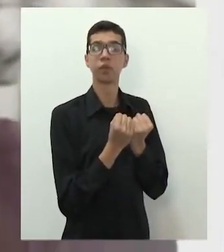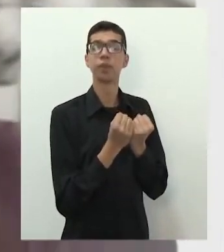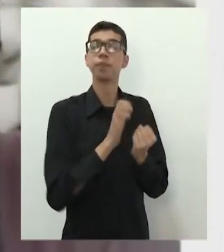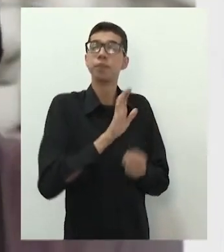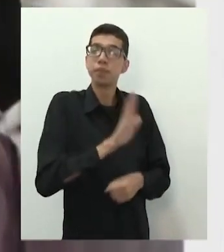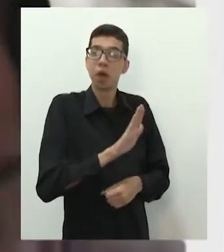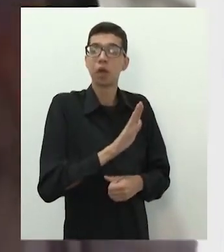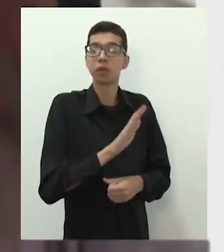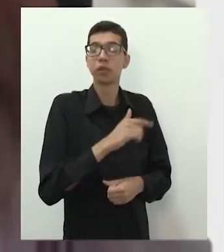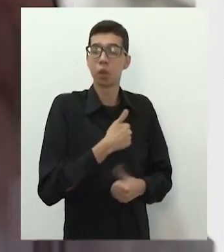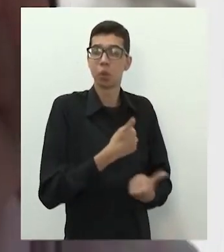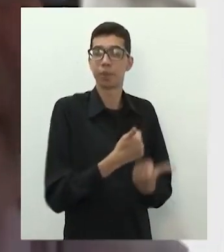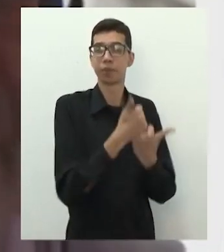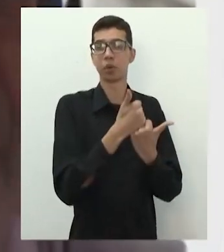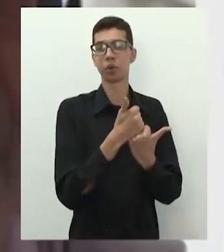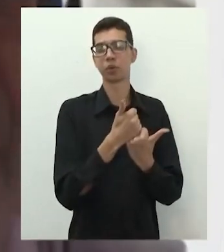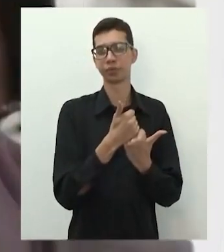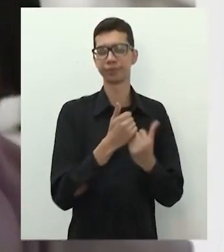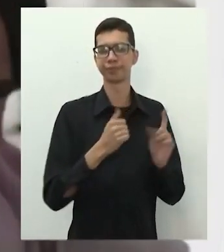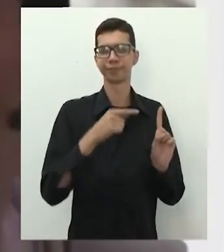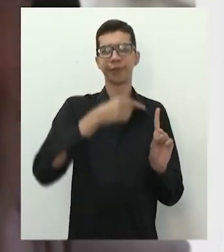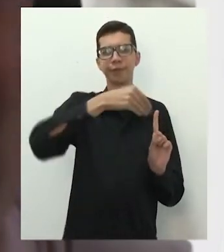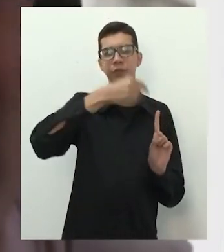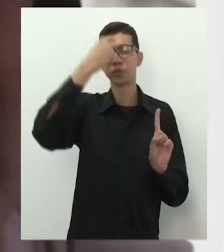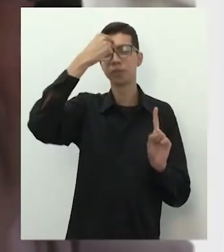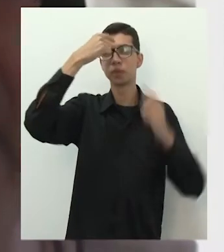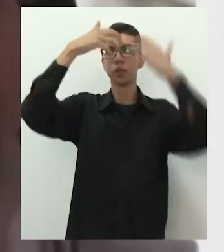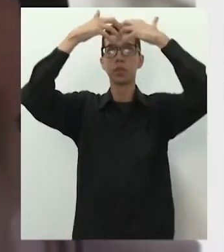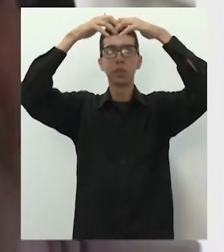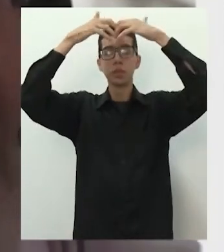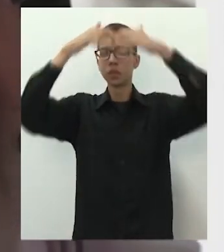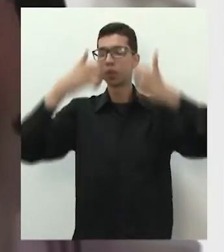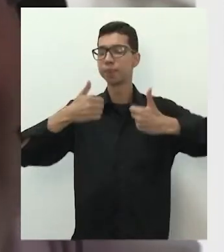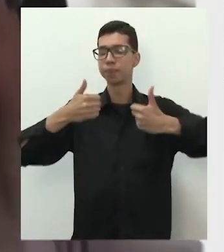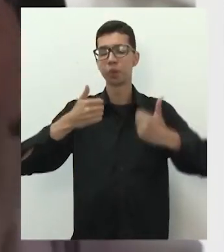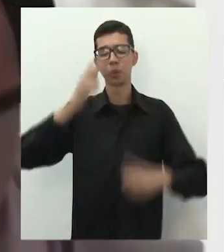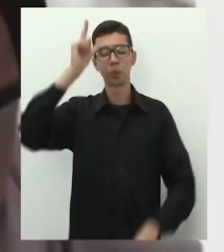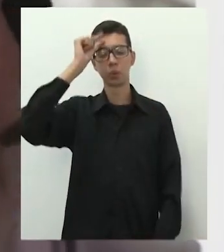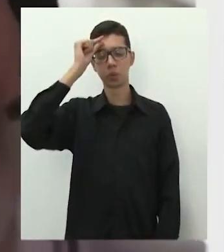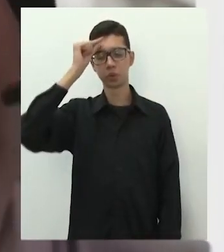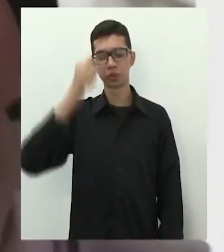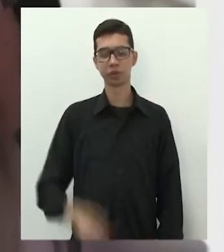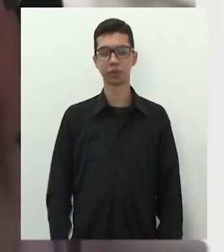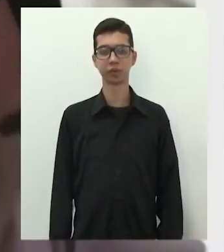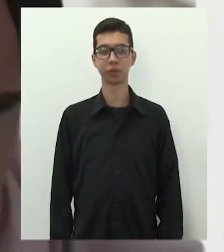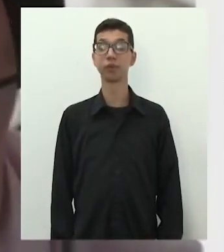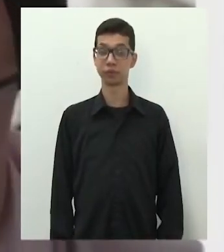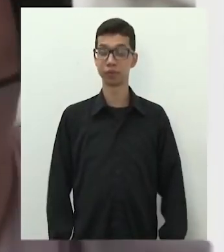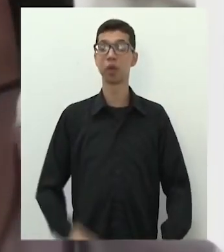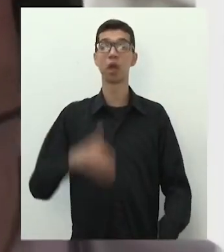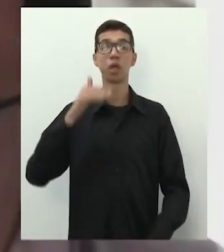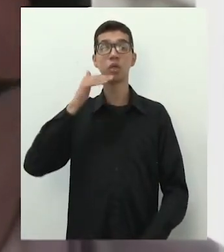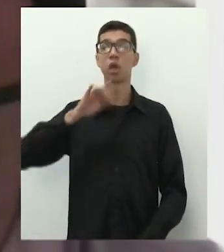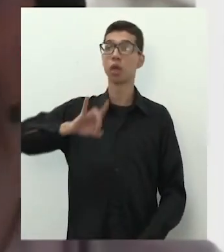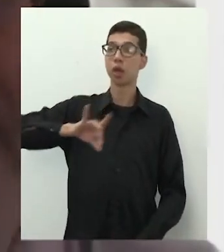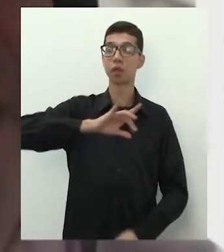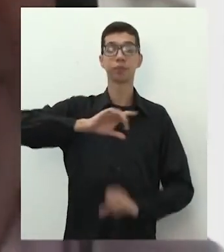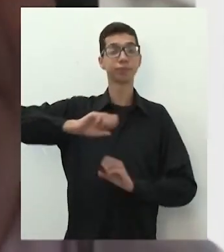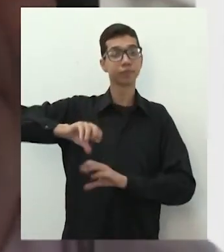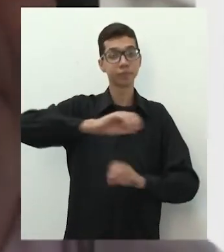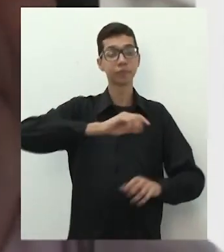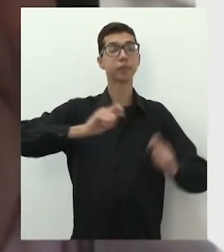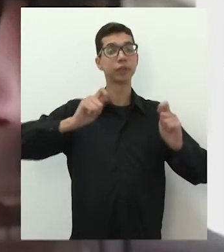na plateia, que é solidariedade. Mesmo que a plateia assista, mesmo que a plateia seja covarde em ajudar